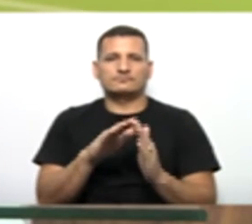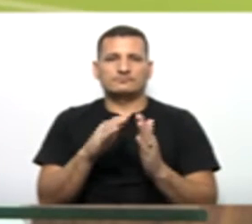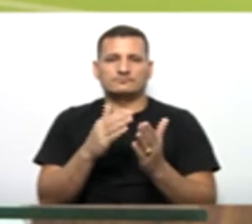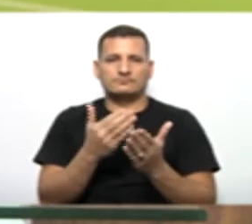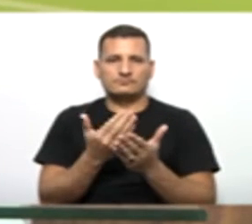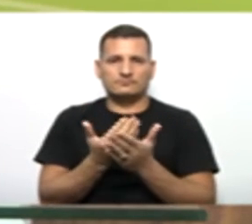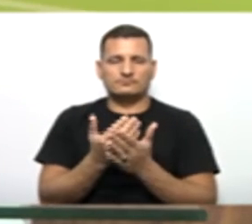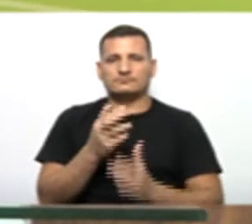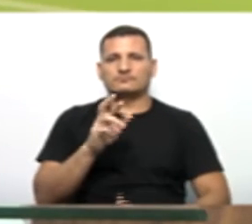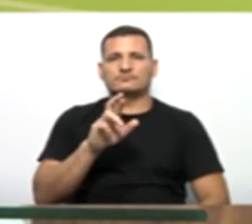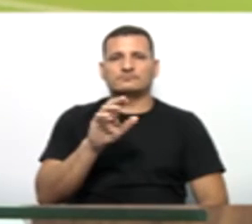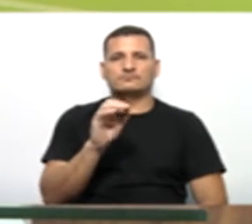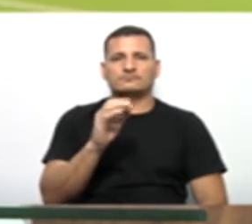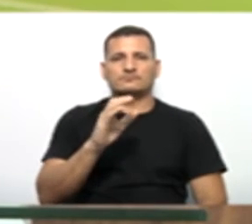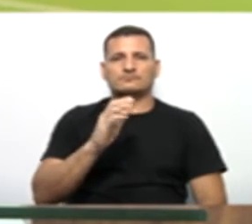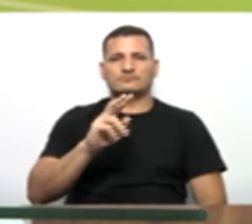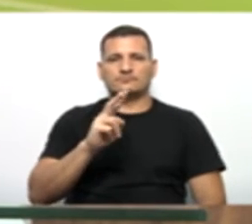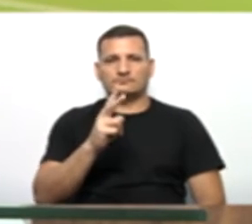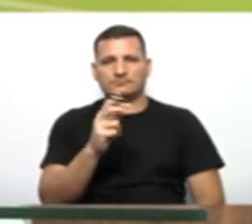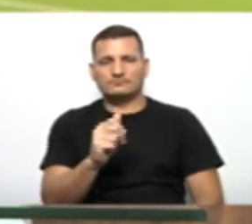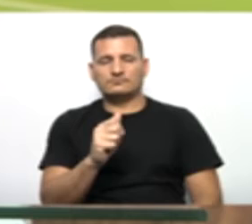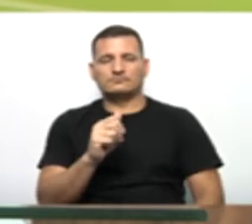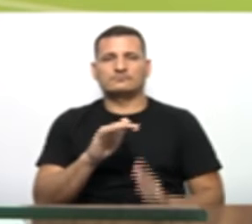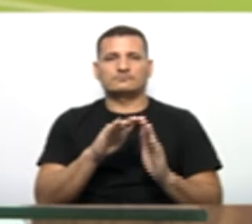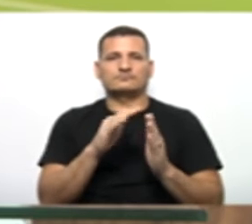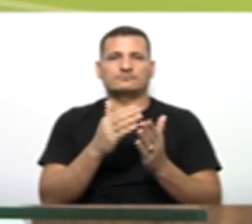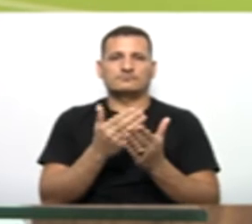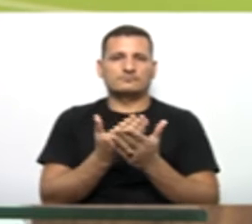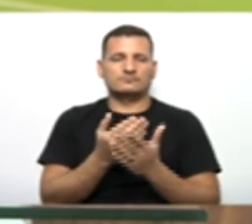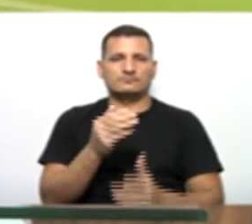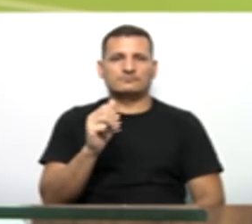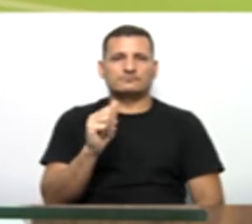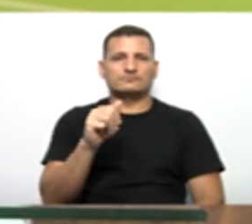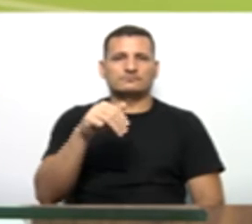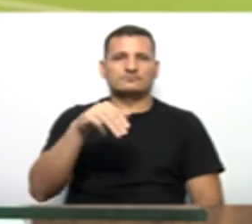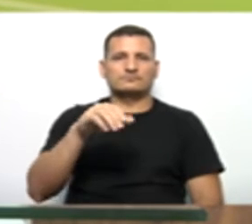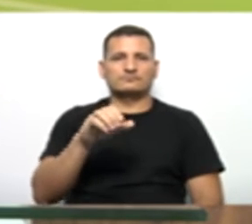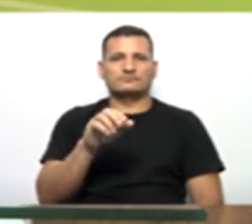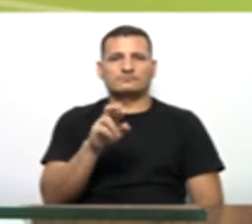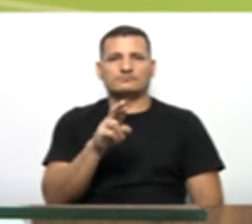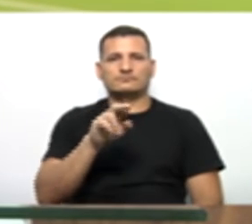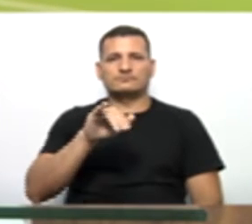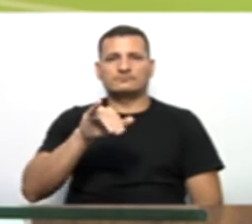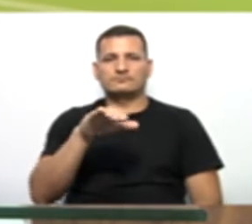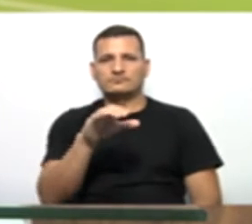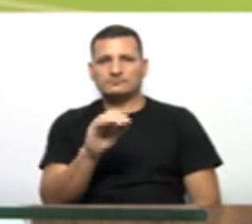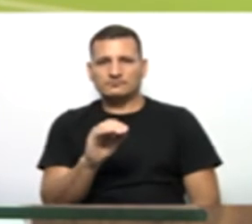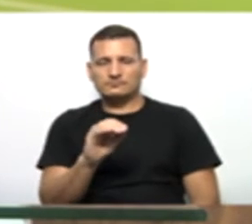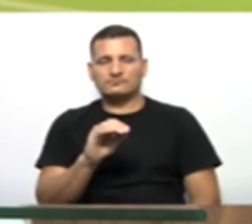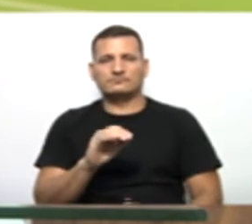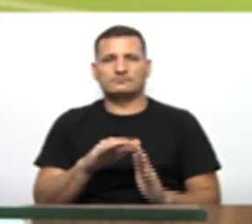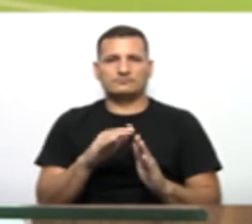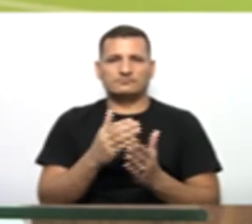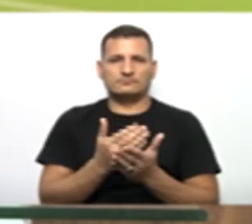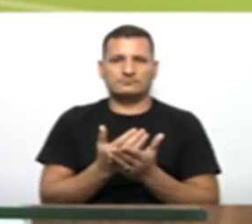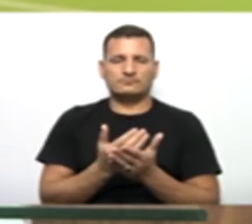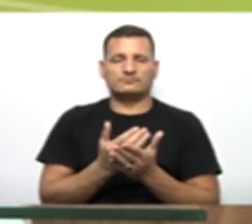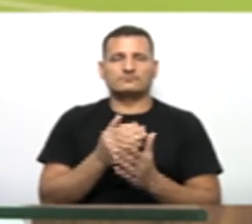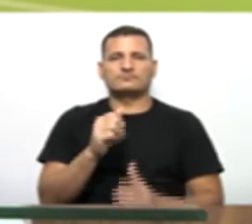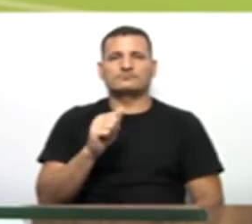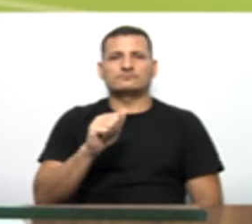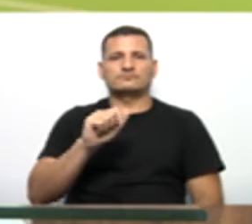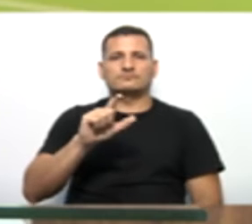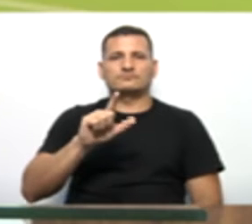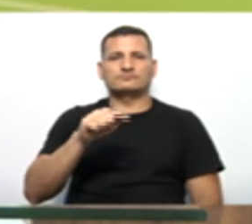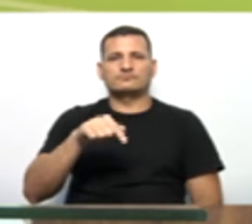Escola Tubarão, Escola Américo Brasiliense, Escola Alquindar, os alunos Jean, Gabriela,